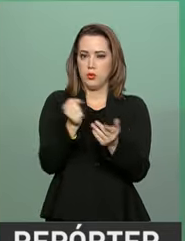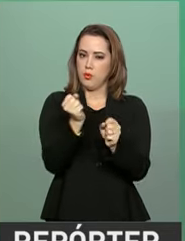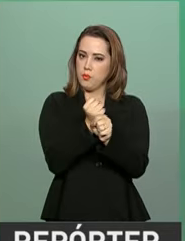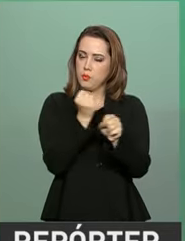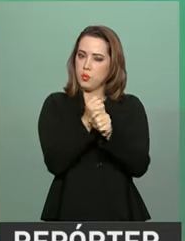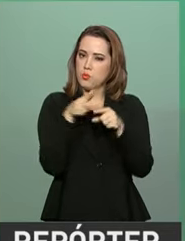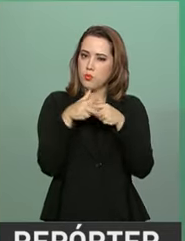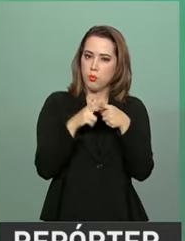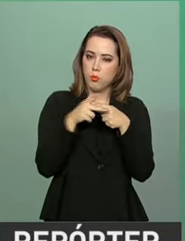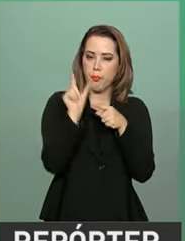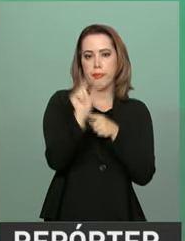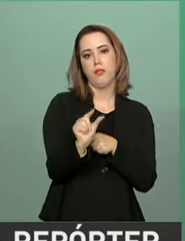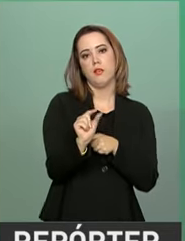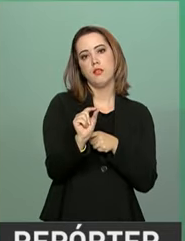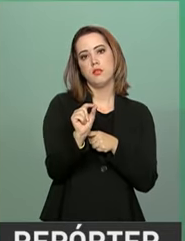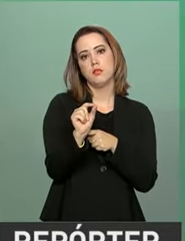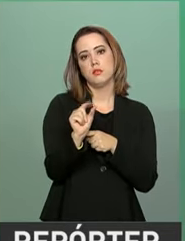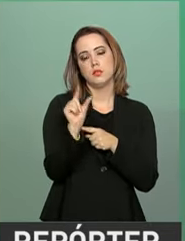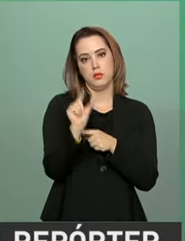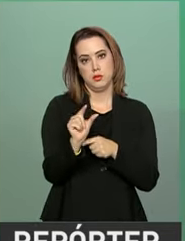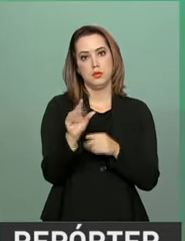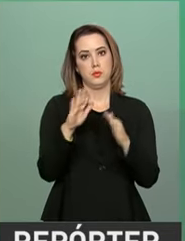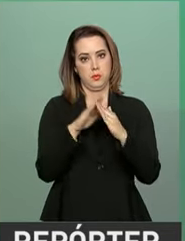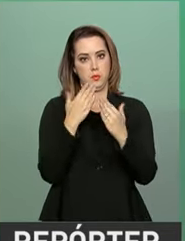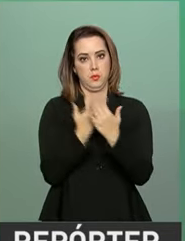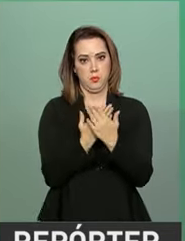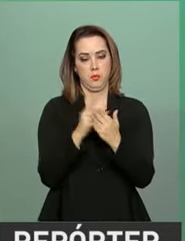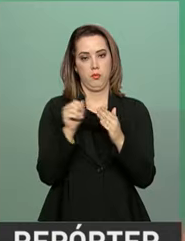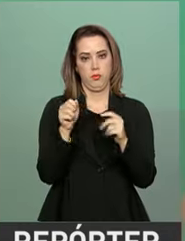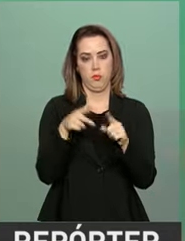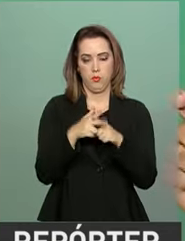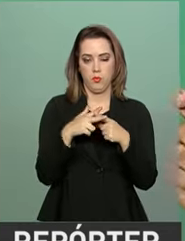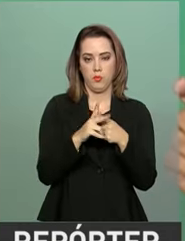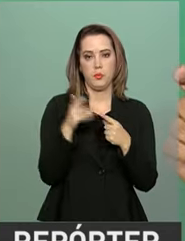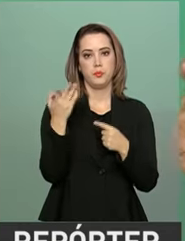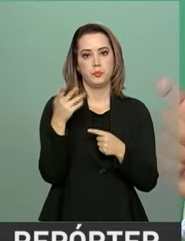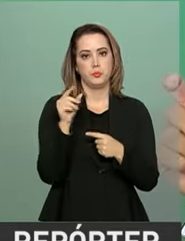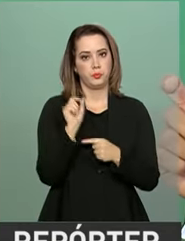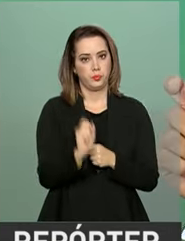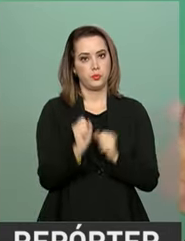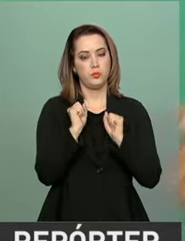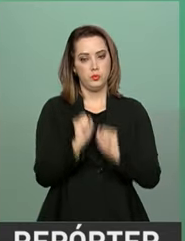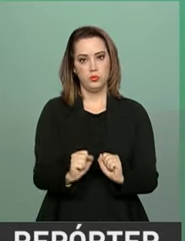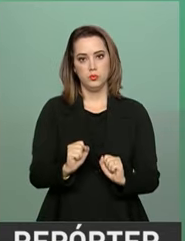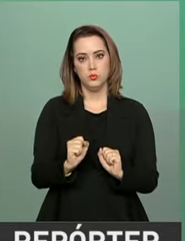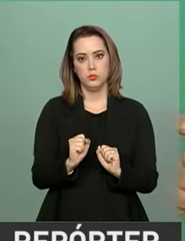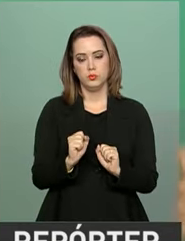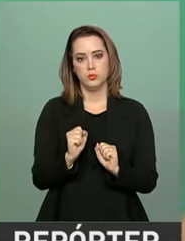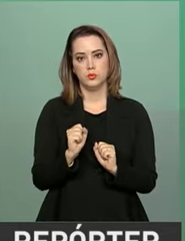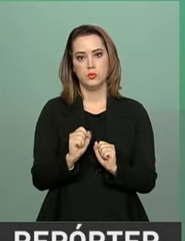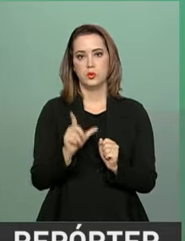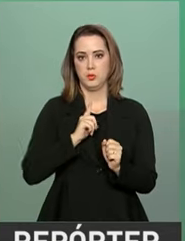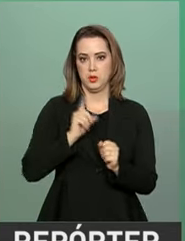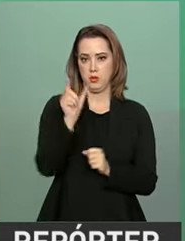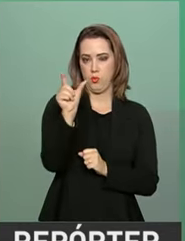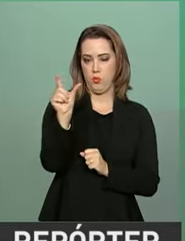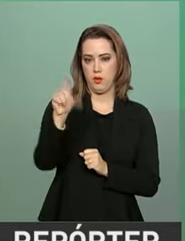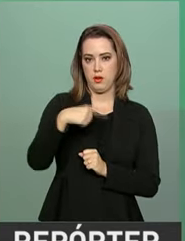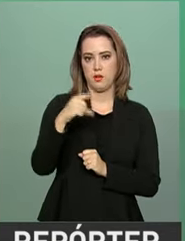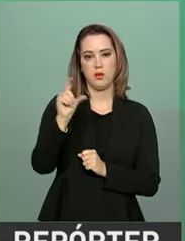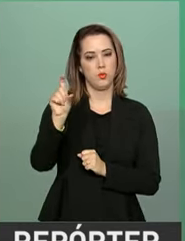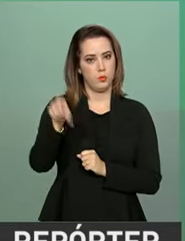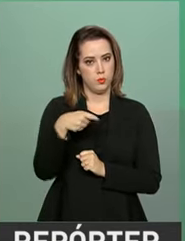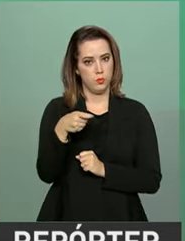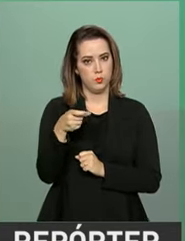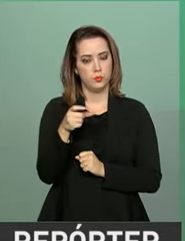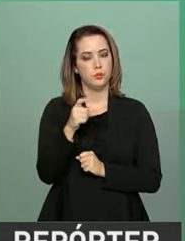pequenas benfeitorias nas unidades educacionais possam ter um cartão